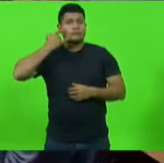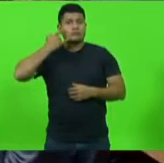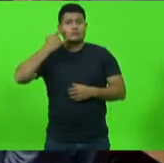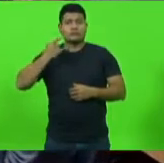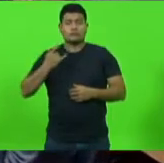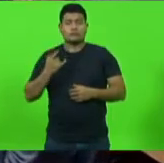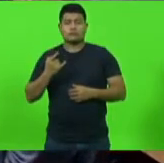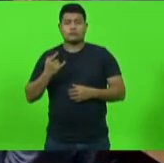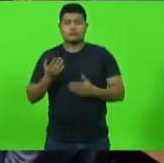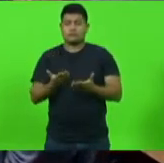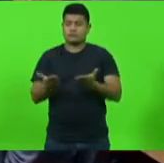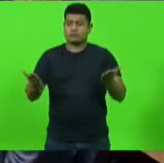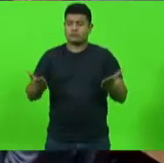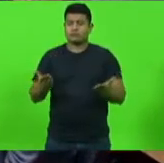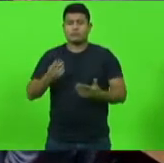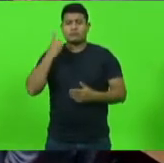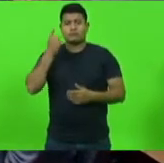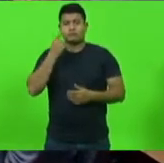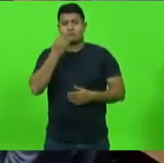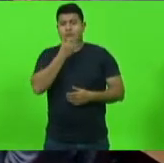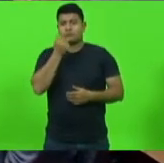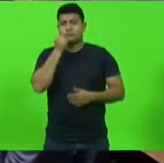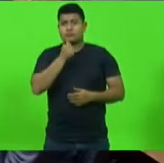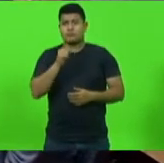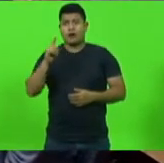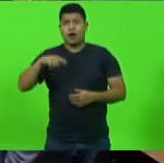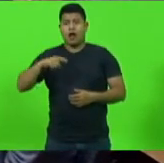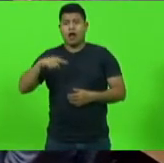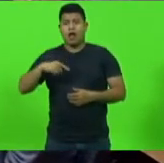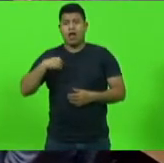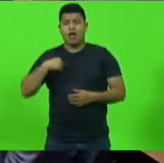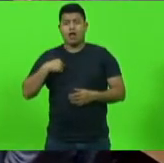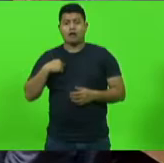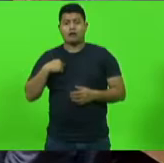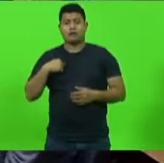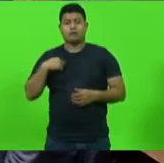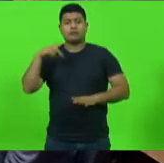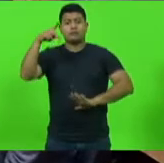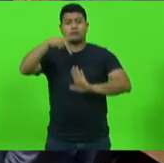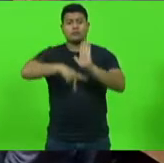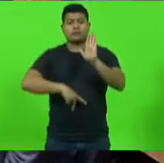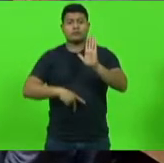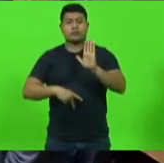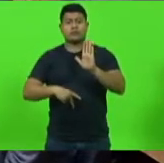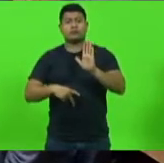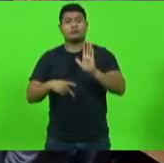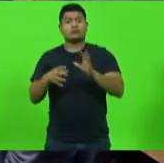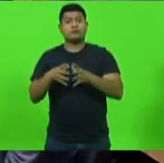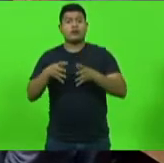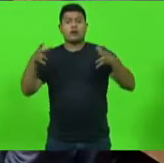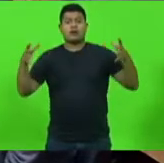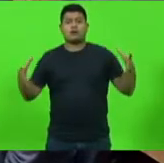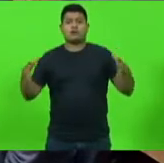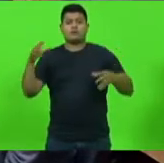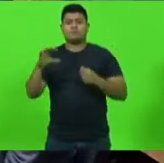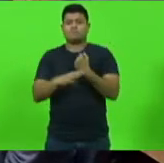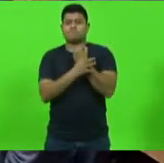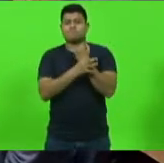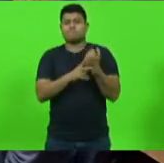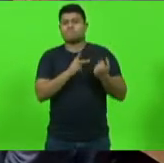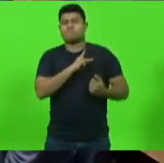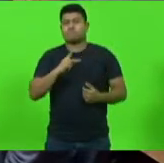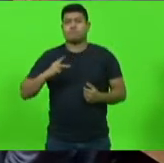o que nós estamos votando aqui é um projeto macro da segurança pública.